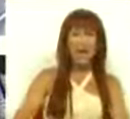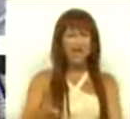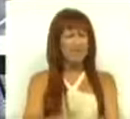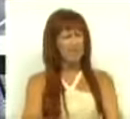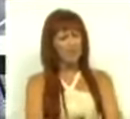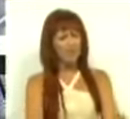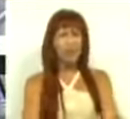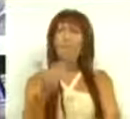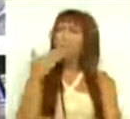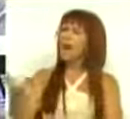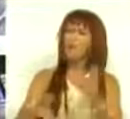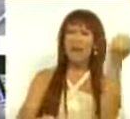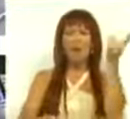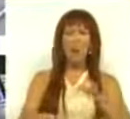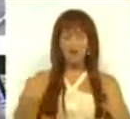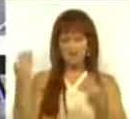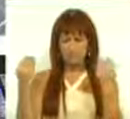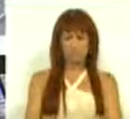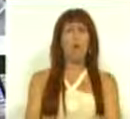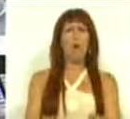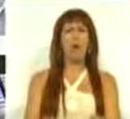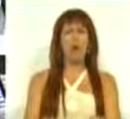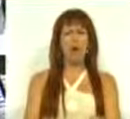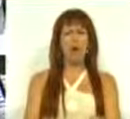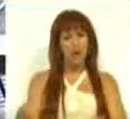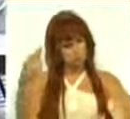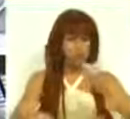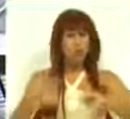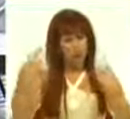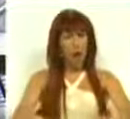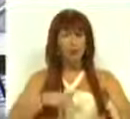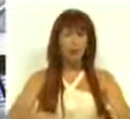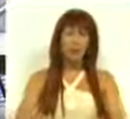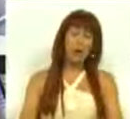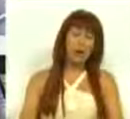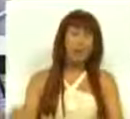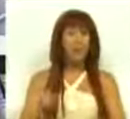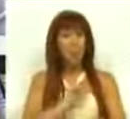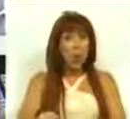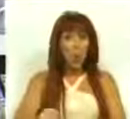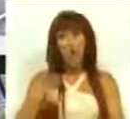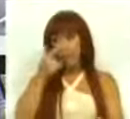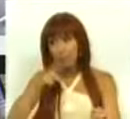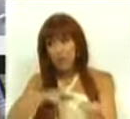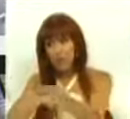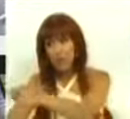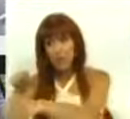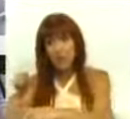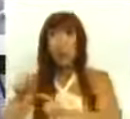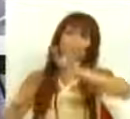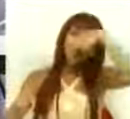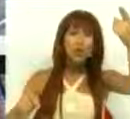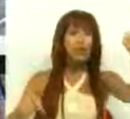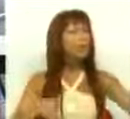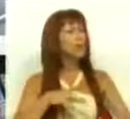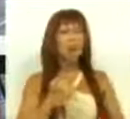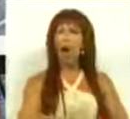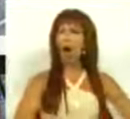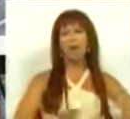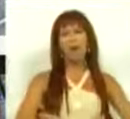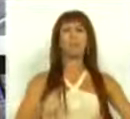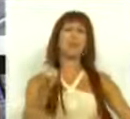formal, que pedem para que haja uma justiça justa em Portugal, bom, contra esses portugueses estão aqueles que